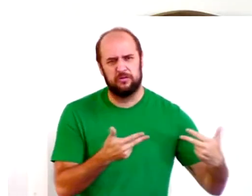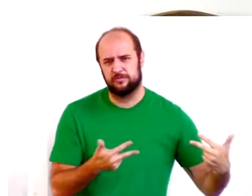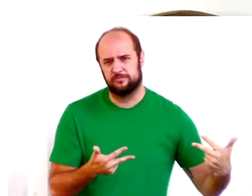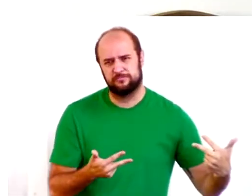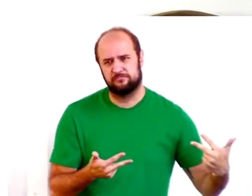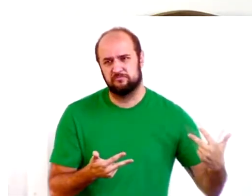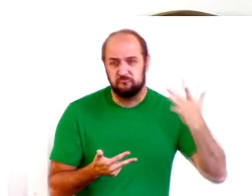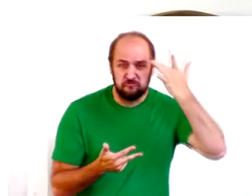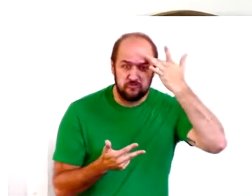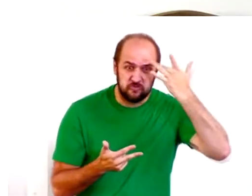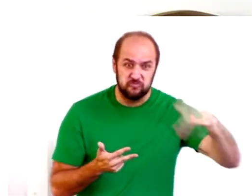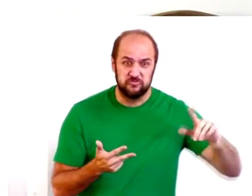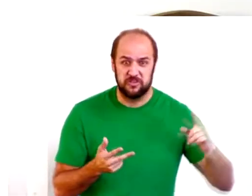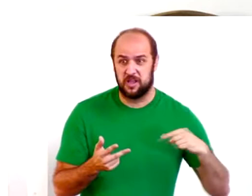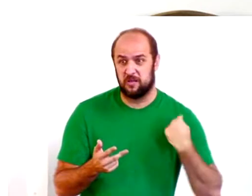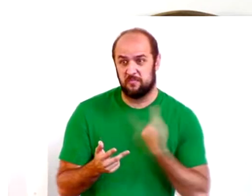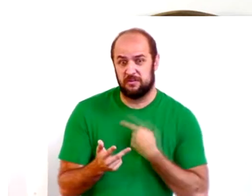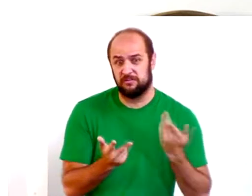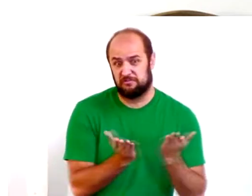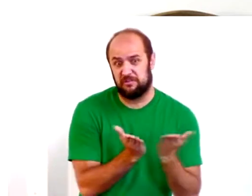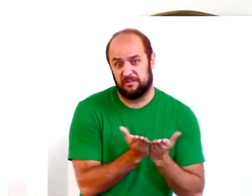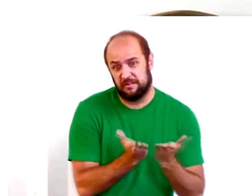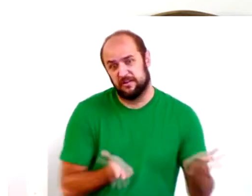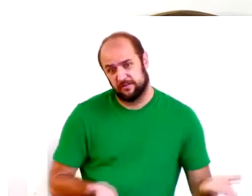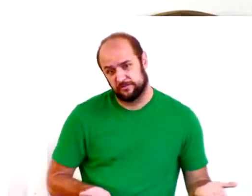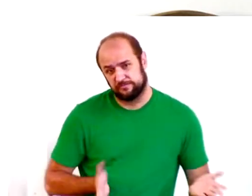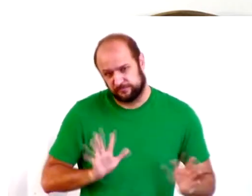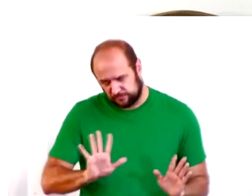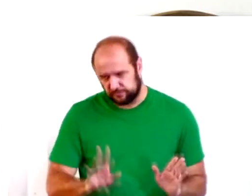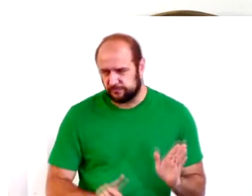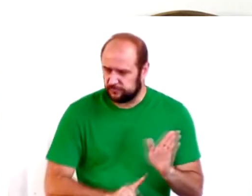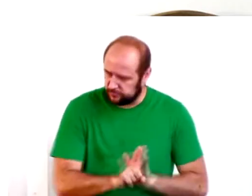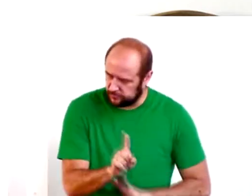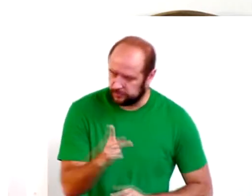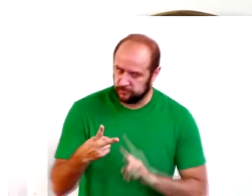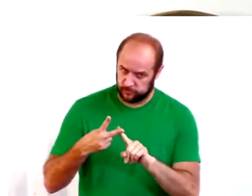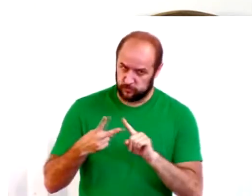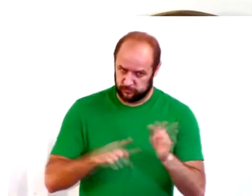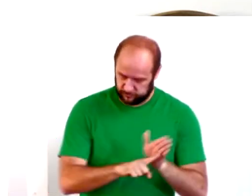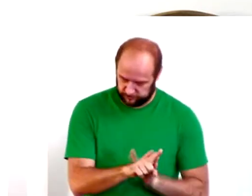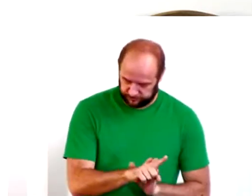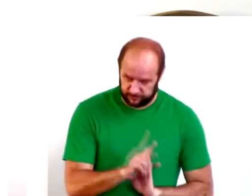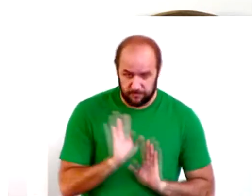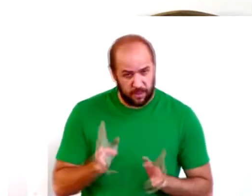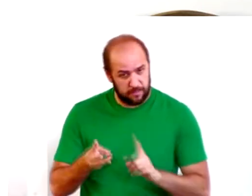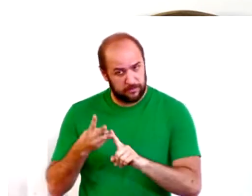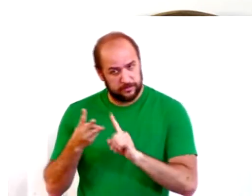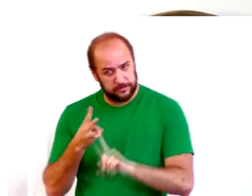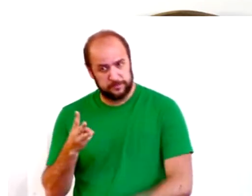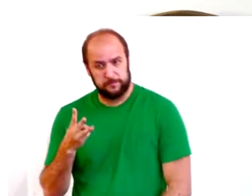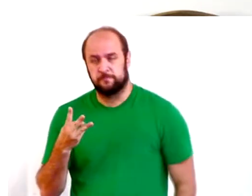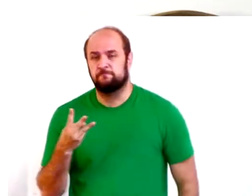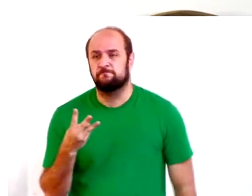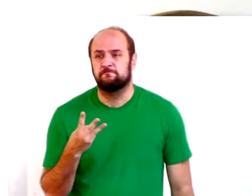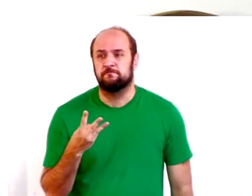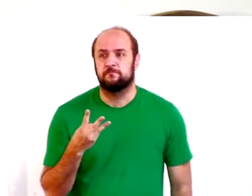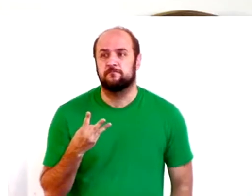cristão, né? Então é uma pergunta, é a segunda pergunta. E a terceira pergunta